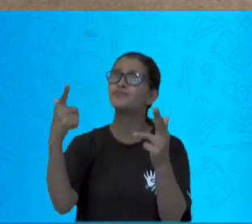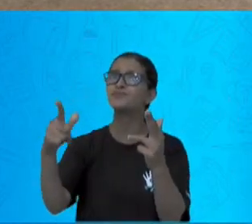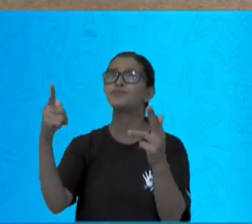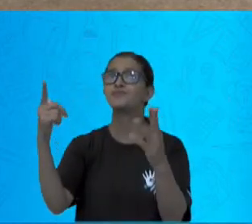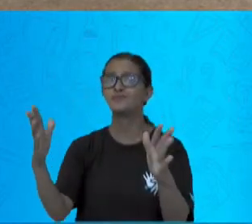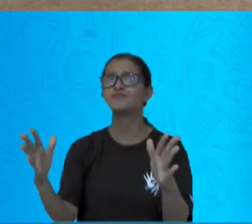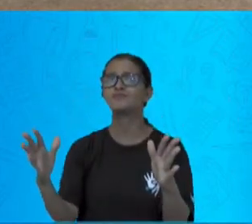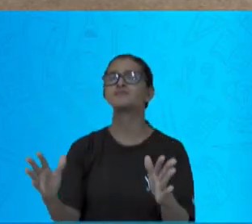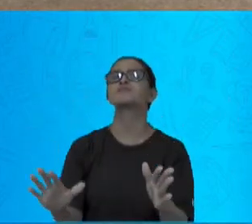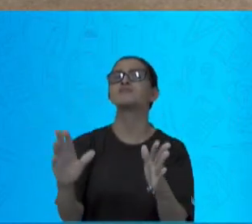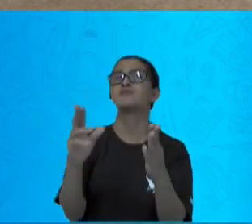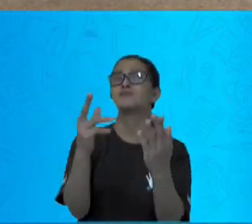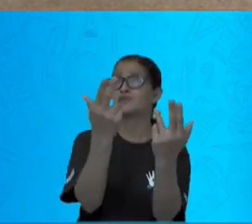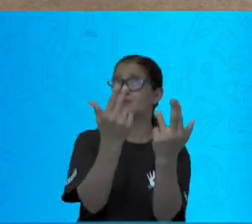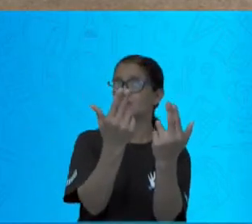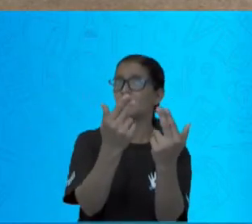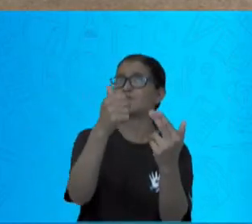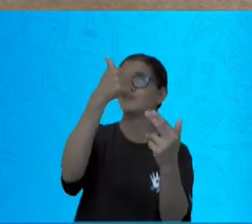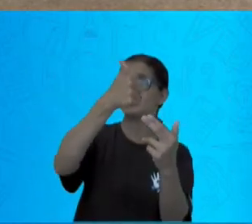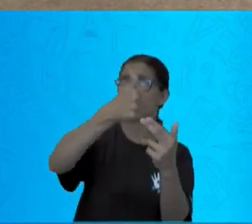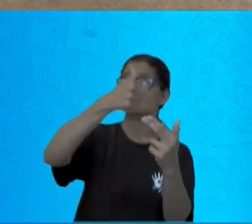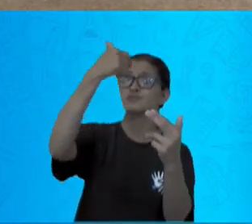cubo, que é igual a